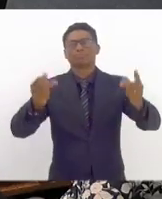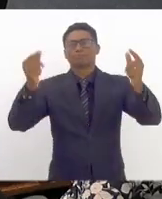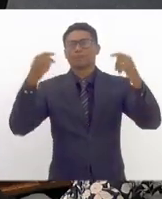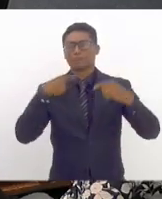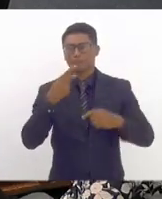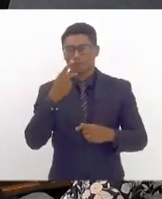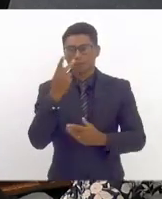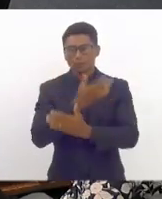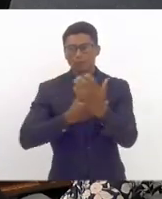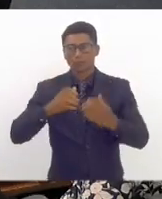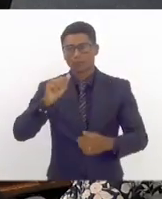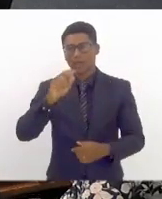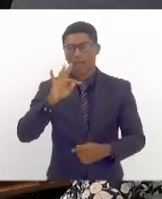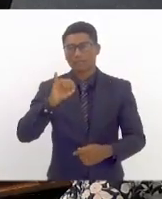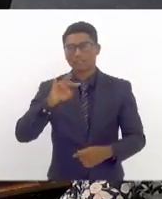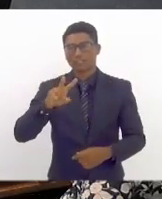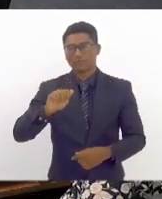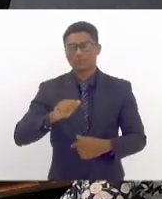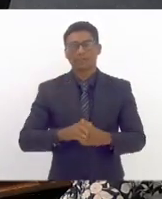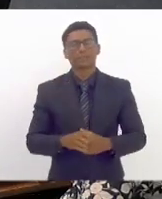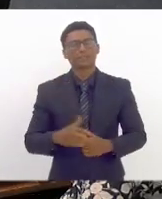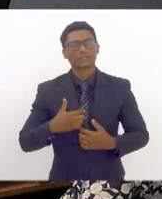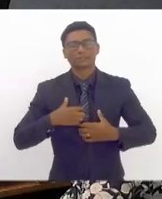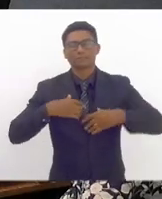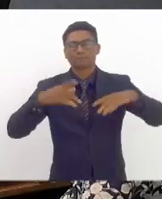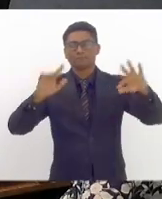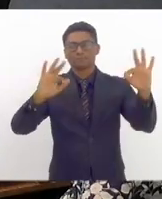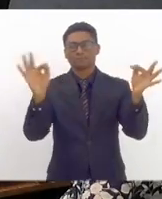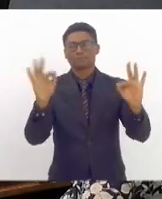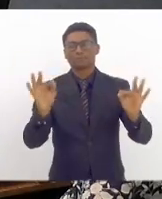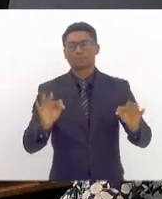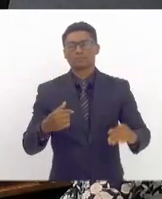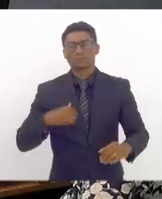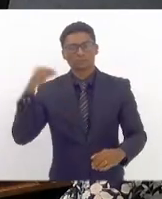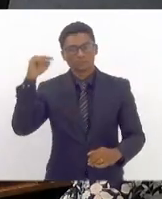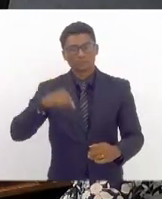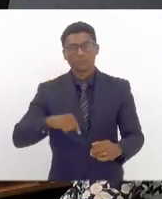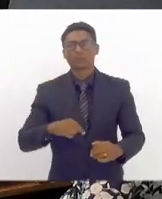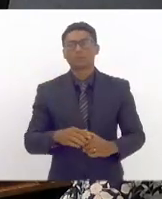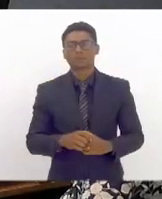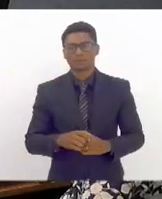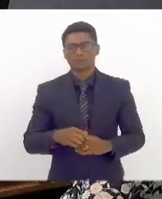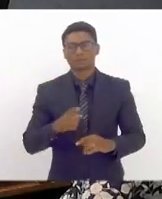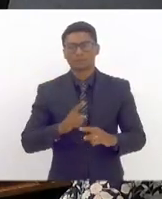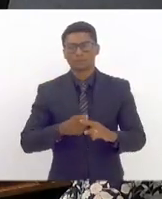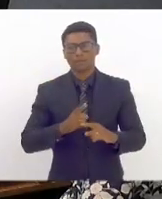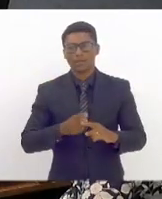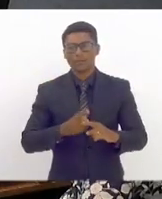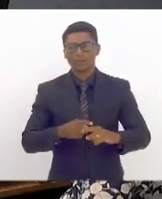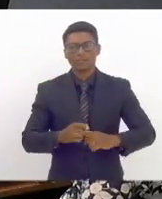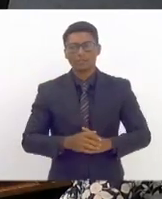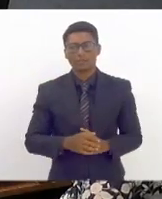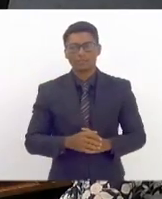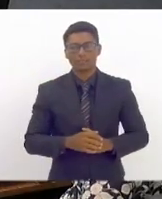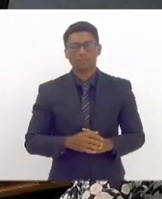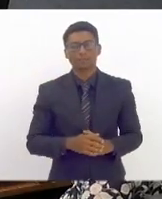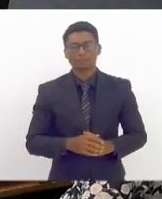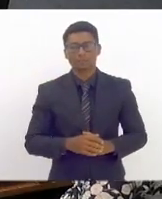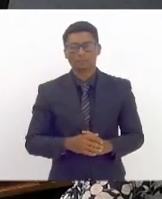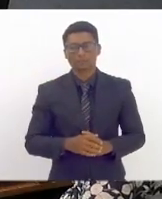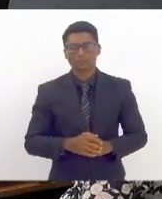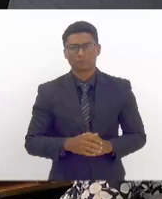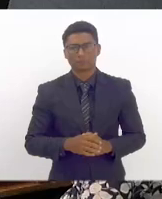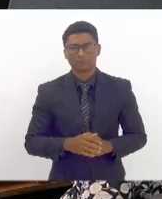ativa eu fico muito feliz de estar aqui hoje porque a minha música Não Era reconhecida